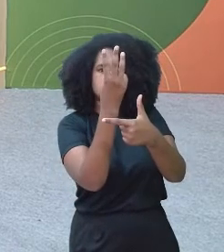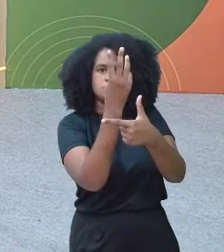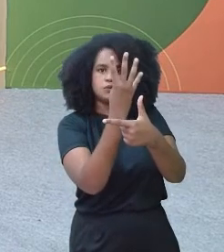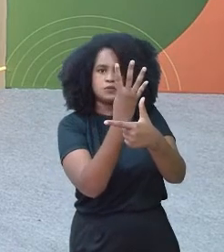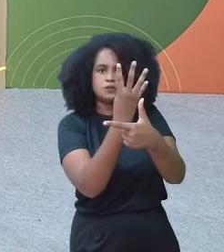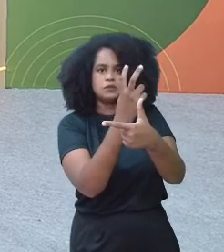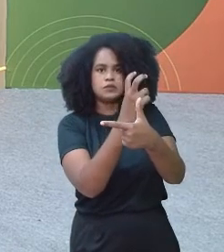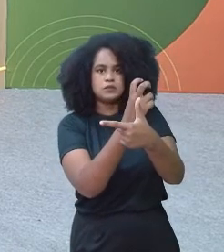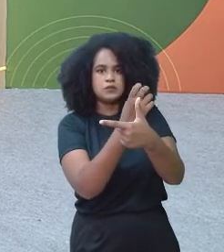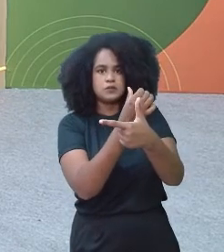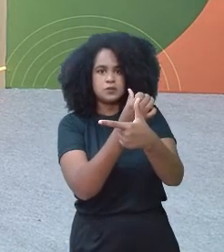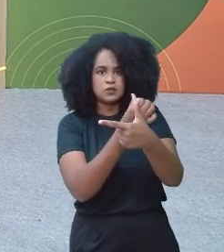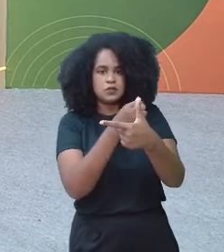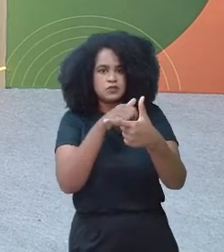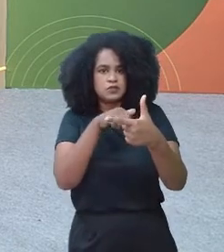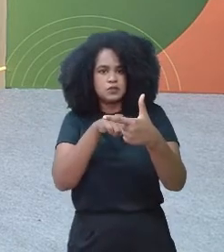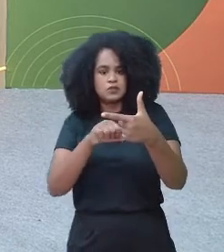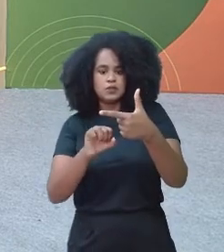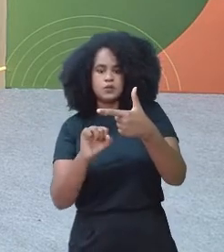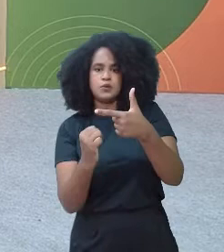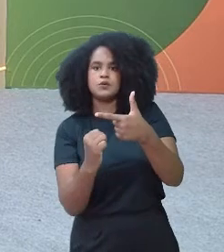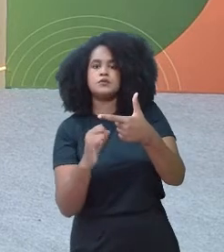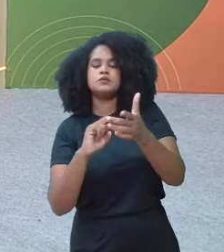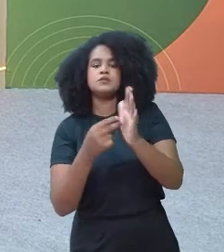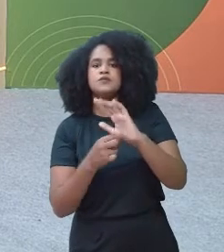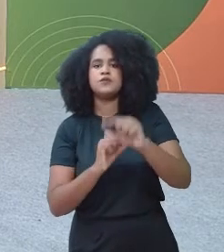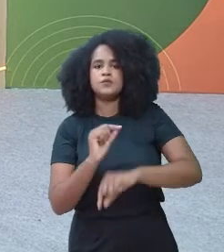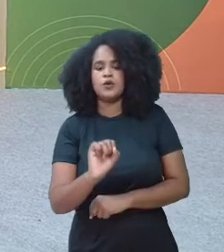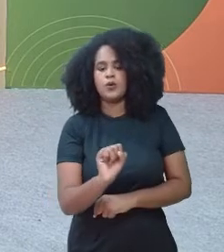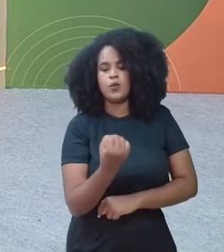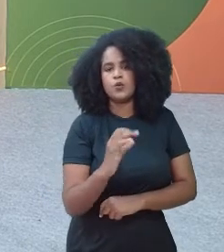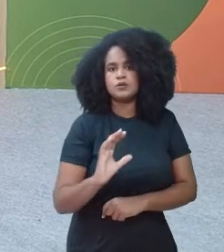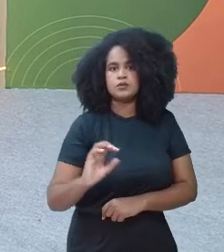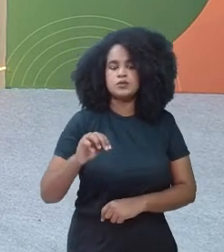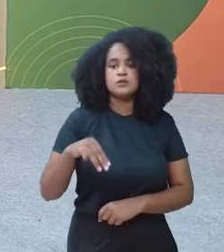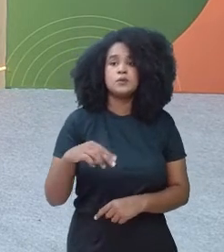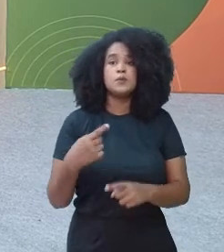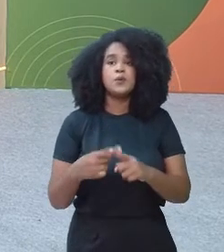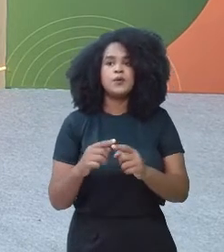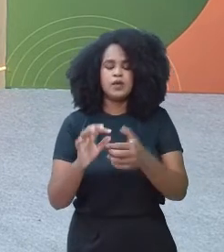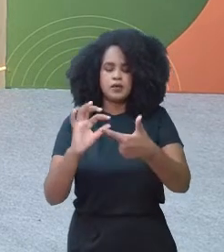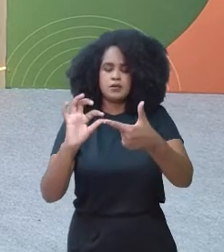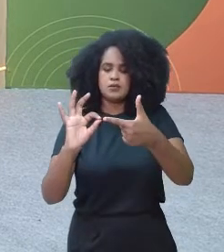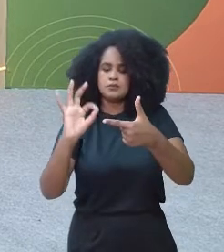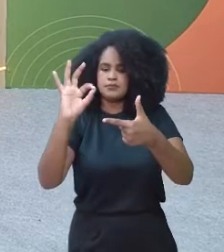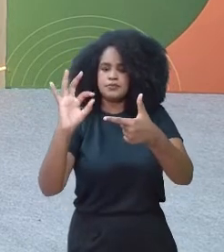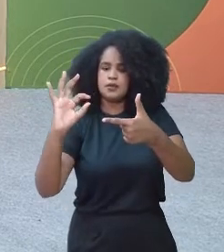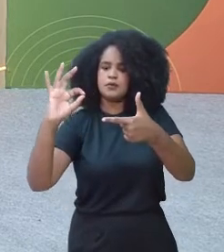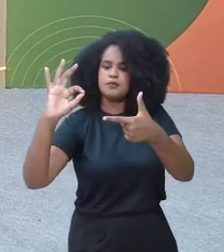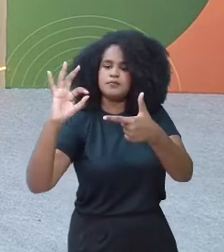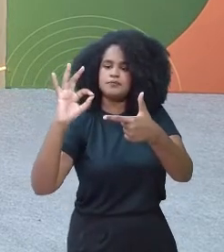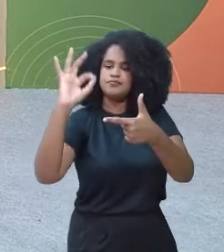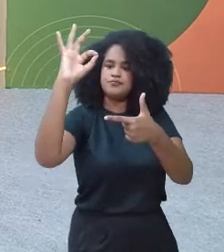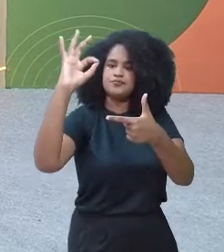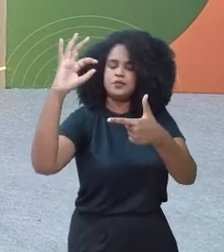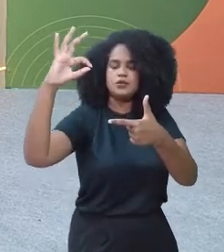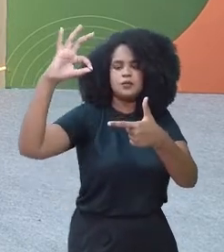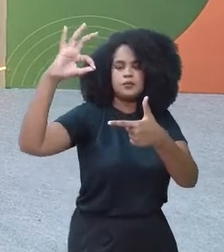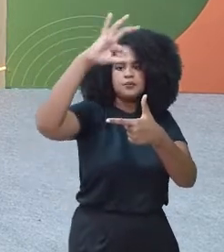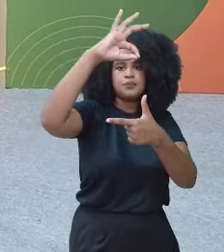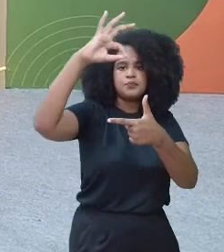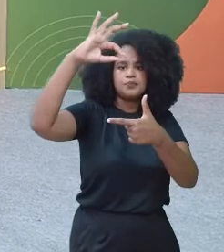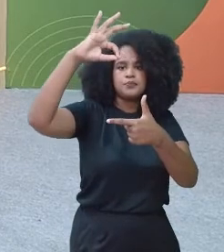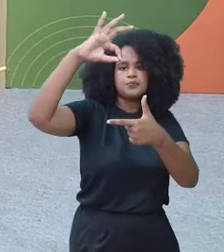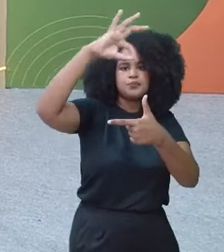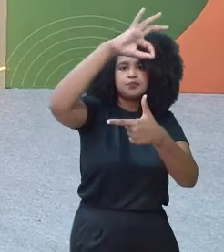7 e 8. Eu tenho um perímetro igual a 8 centímetros, porque a gente mediu o comprimento do contorno, né? A gente mediu